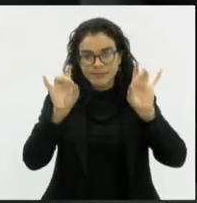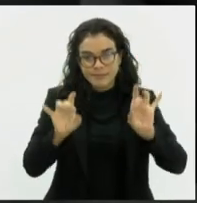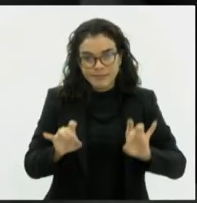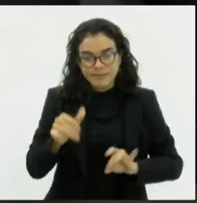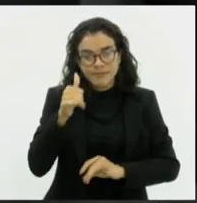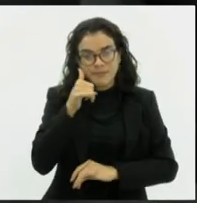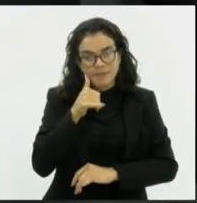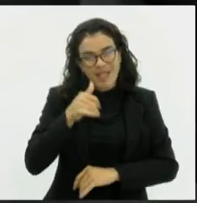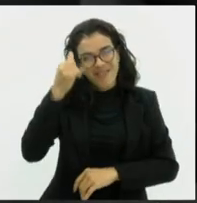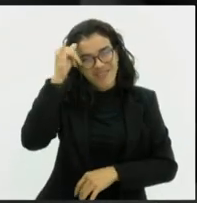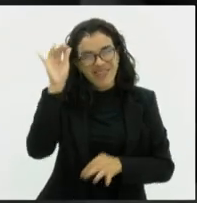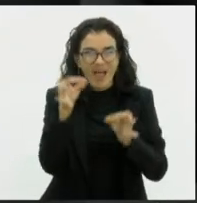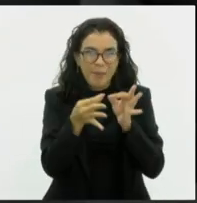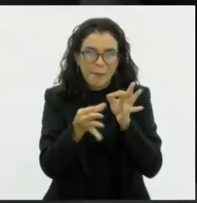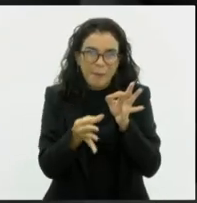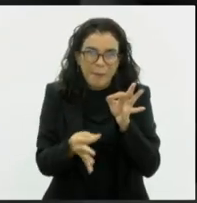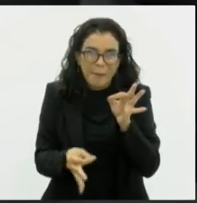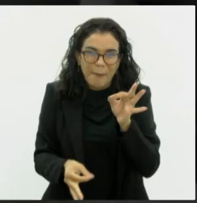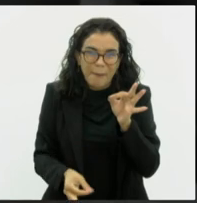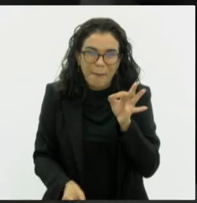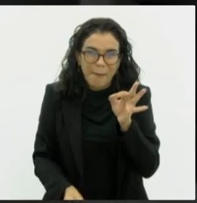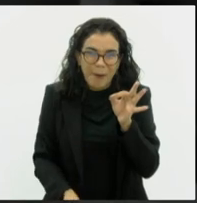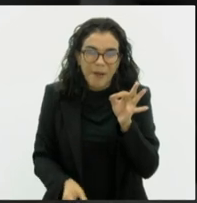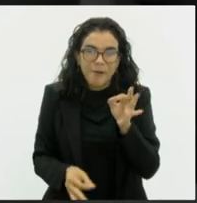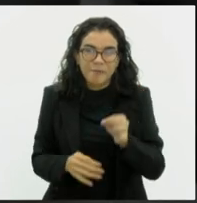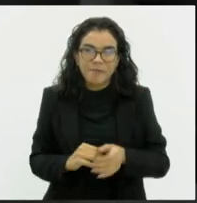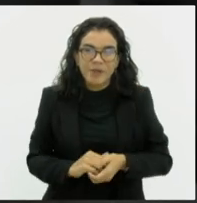me alongar, que muito já foi dito nesse plenário,